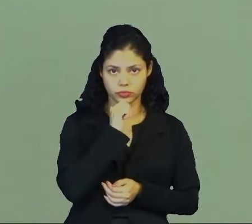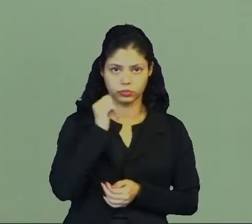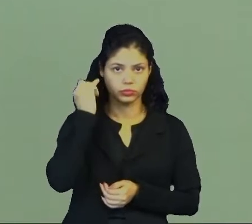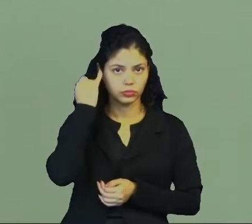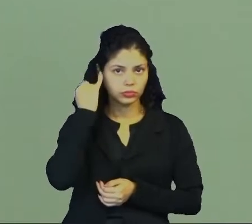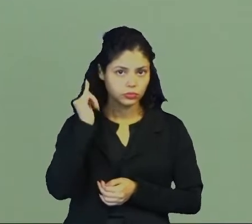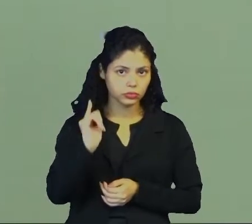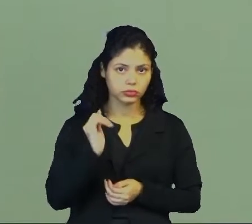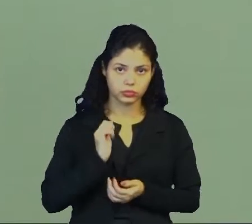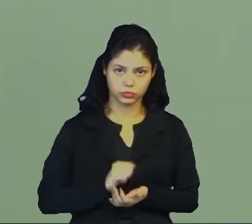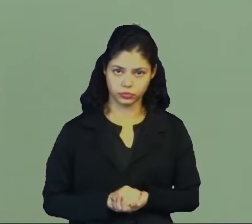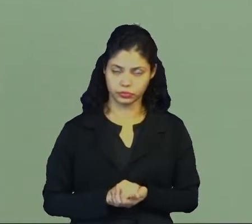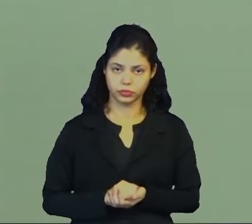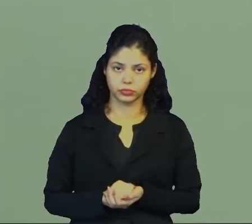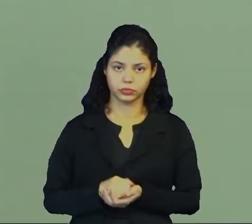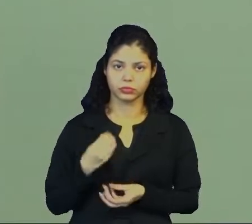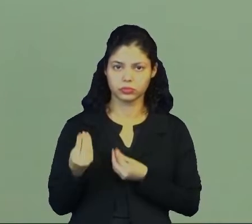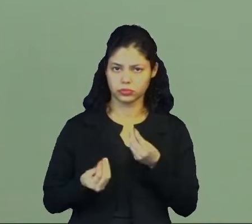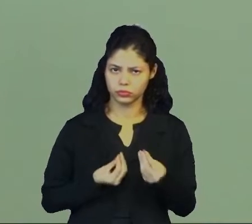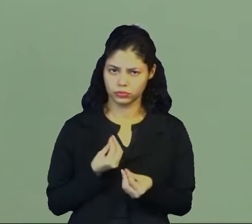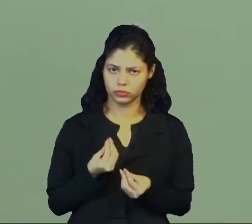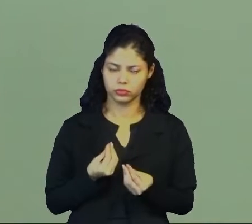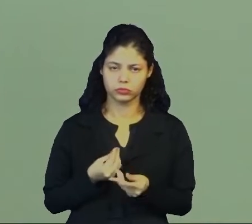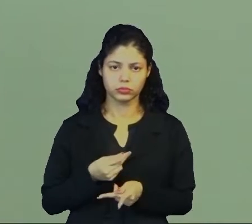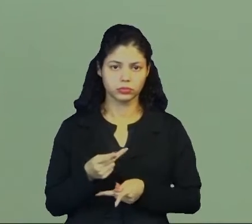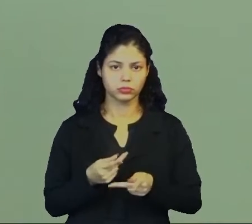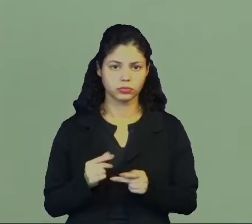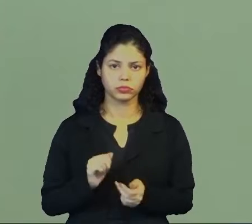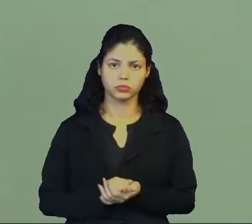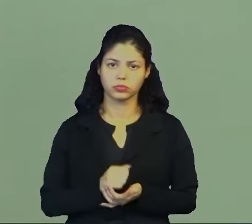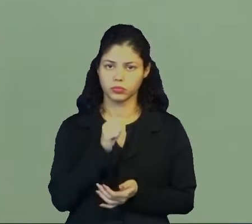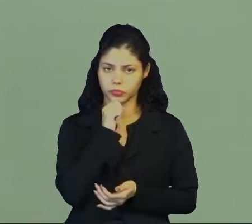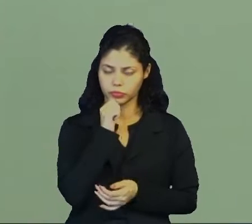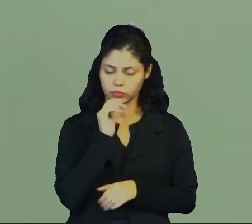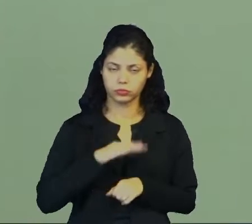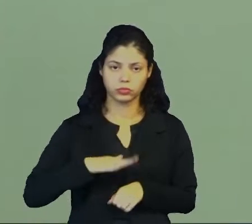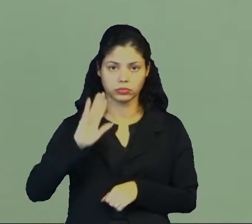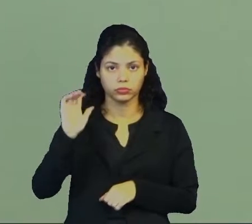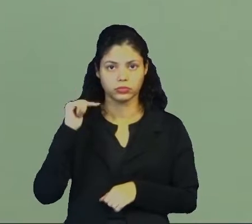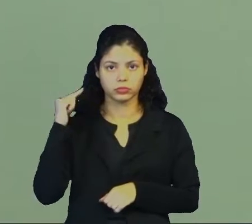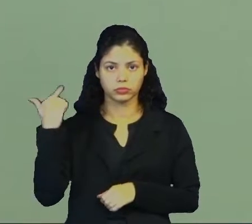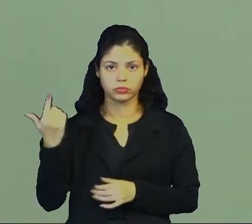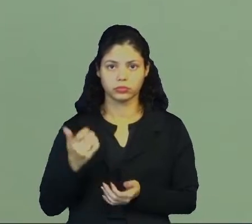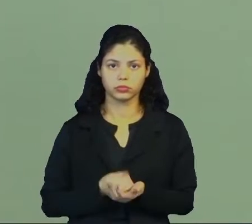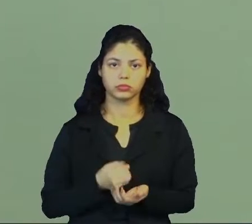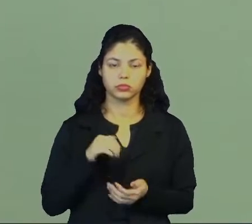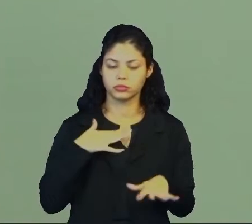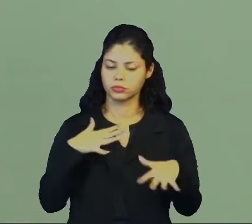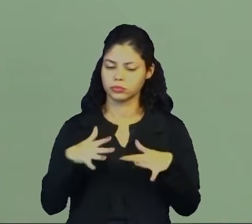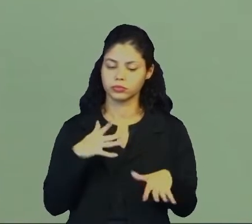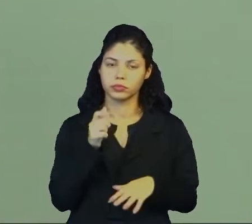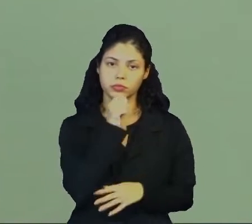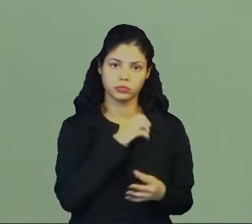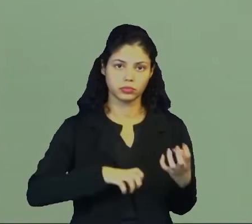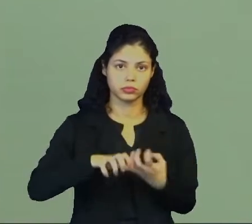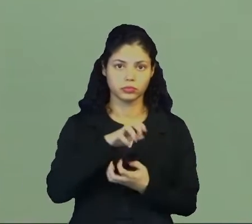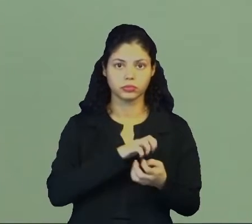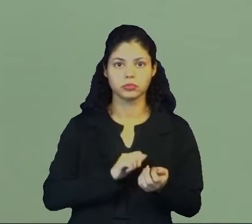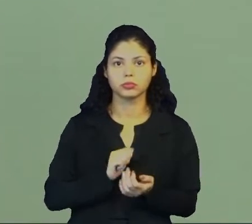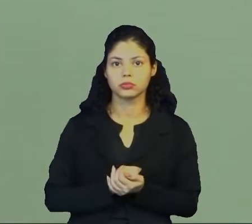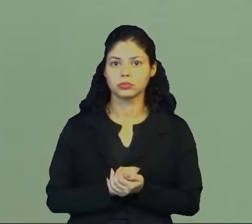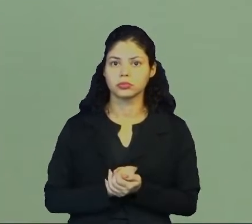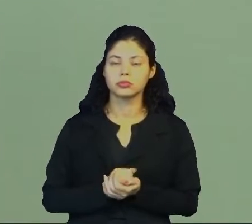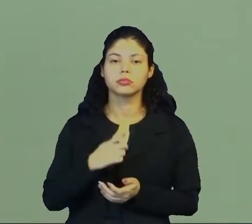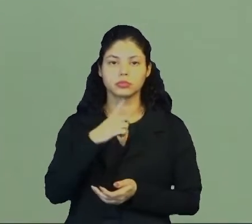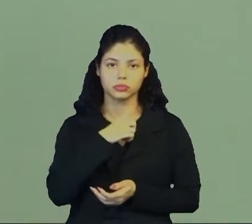filósofos iluministas, serve como pano de fundo, para vários outros movimentos, revolucionários, como a